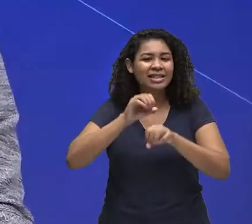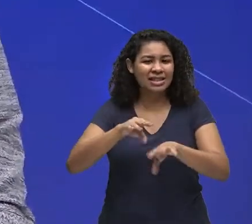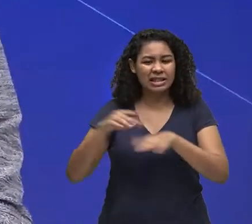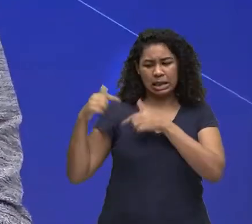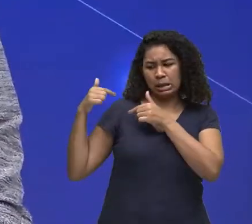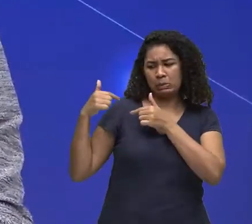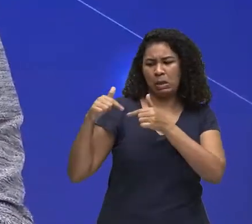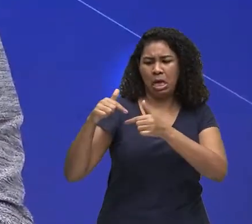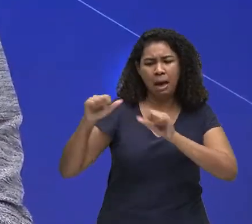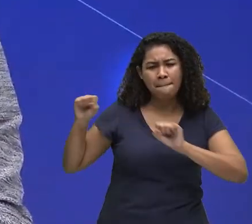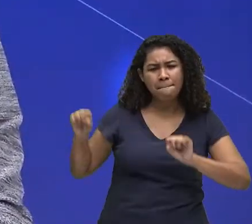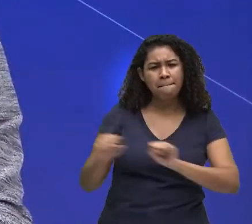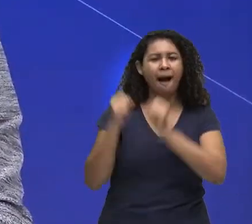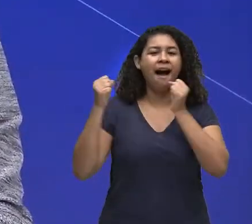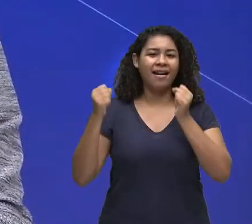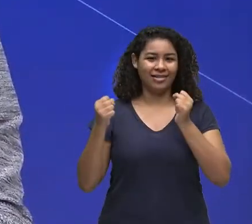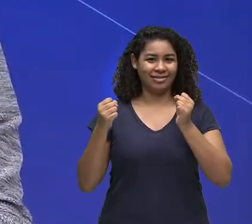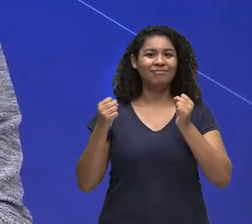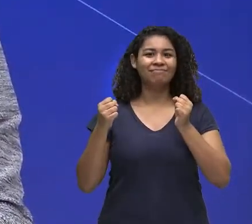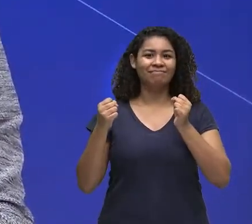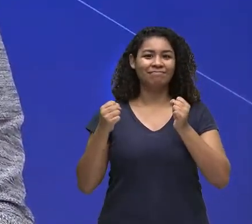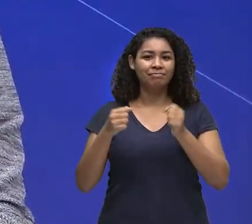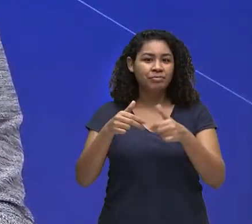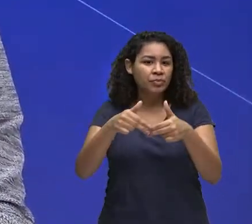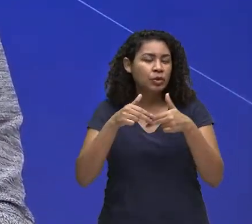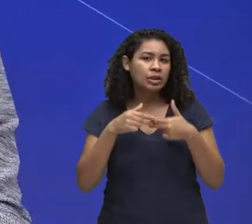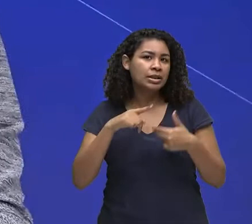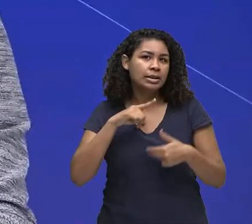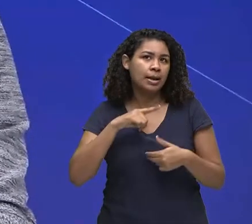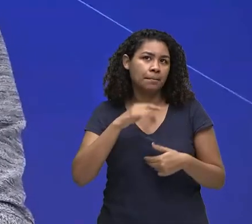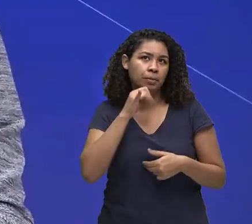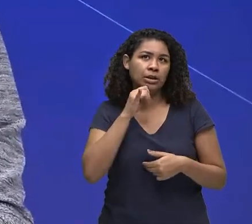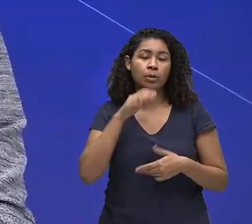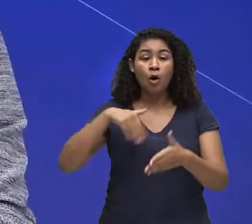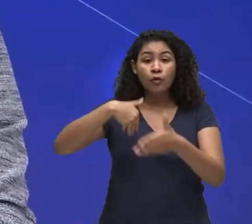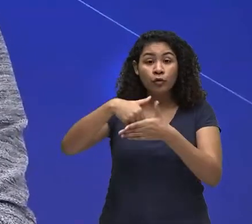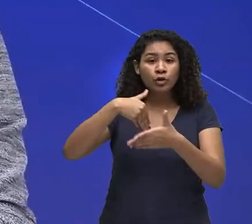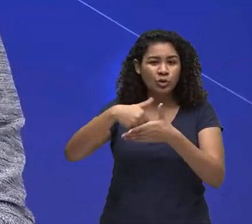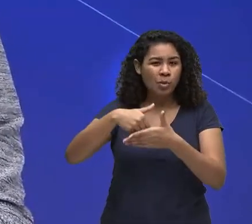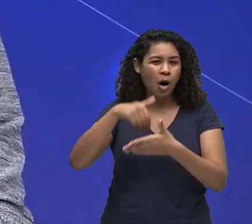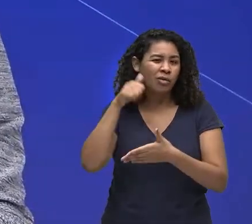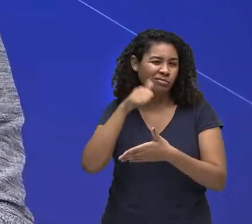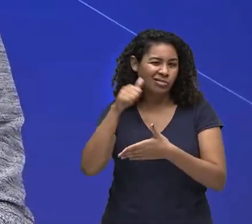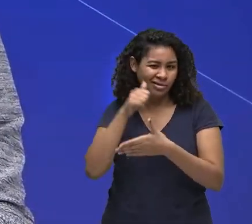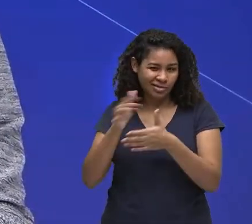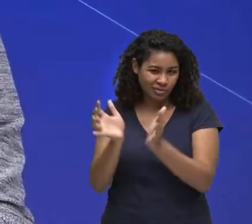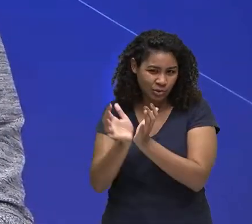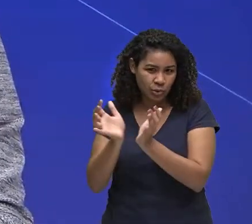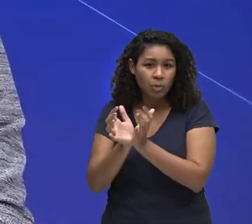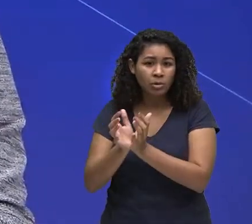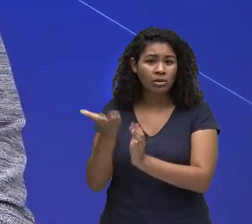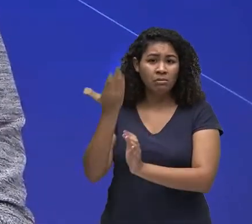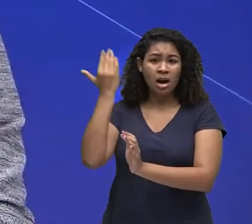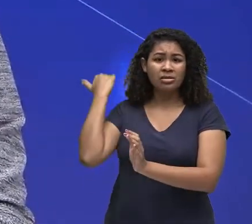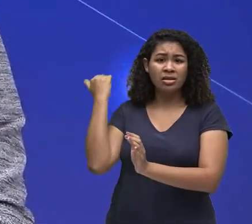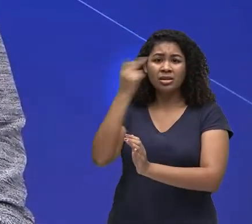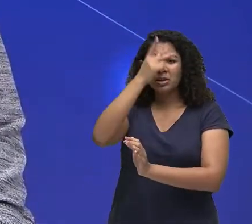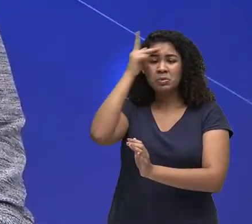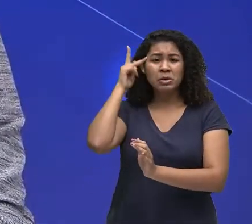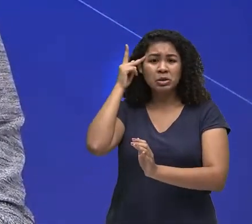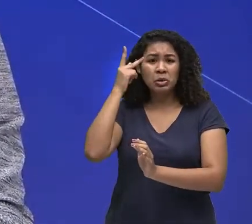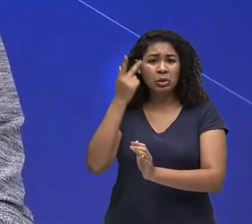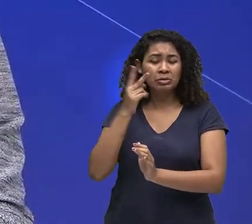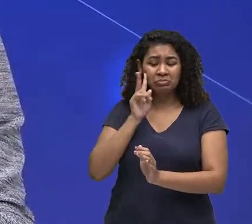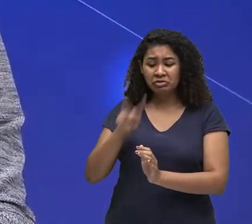A Marta, um fenômeno no futebol feminino, que antes não tinha visibilidade, que antes também era rechaçado, né,